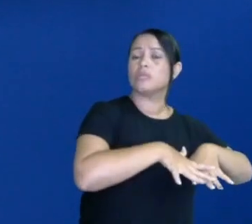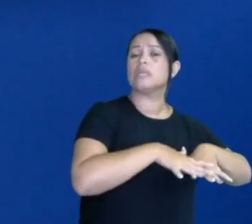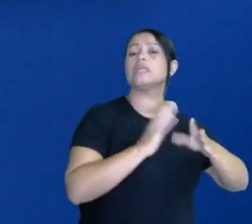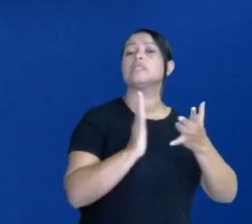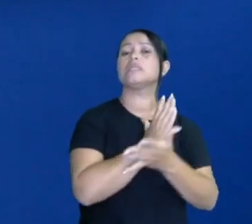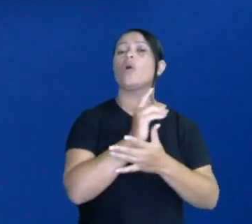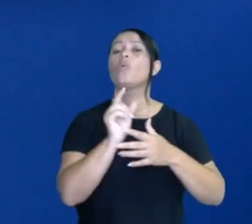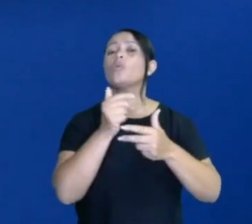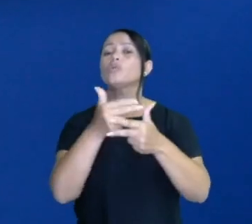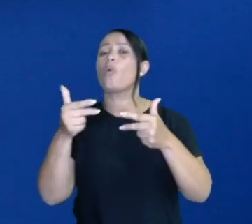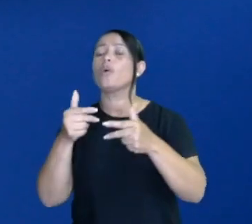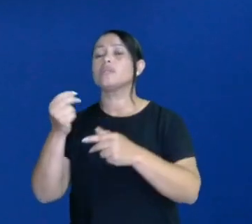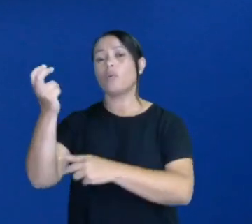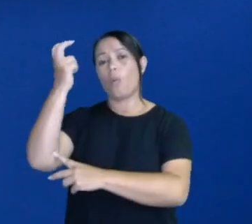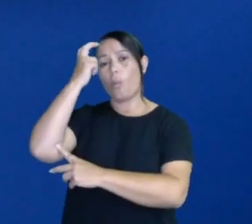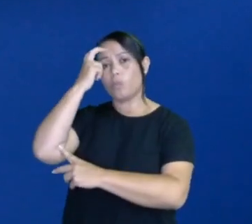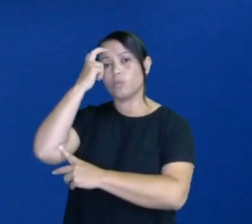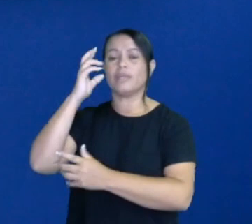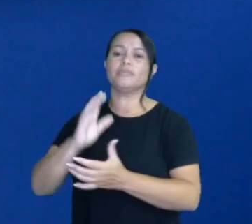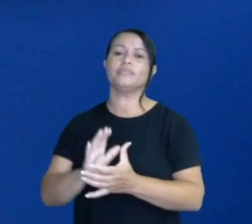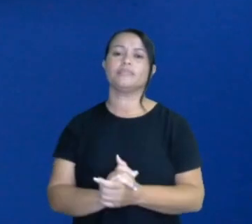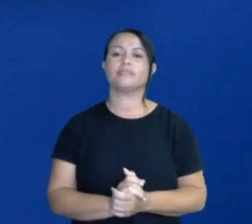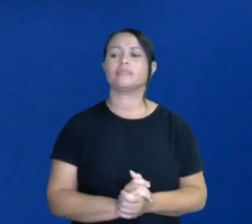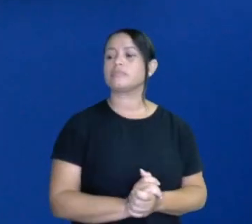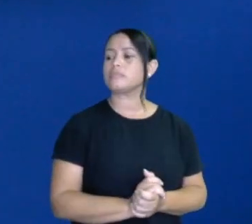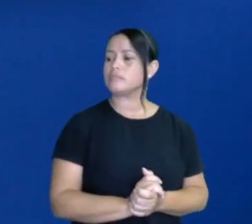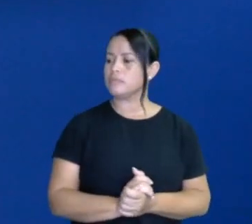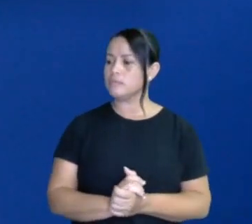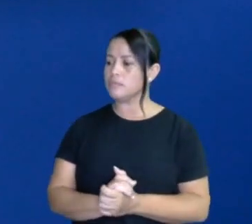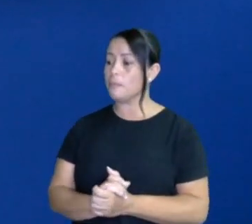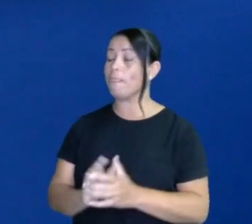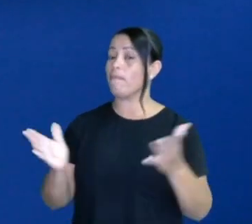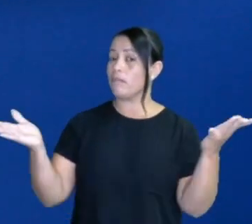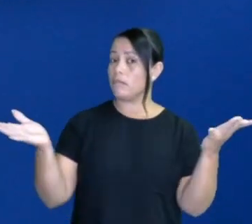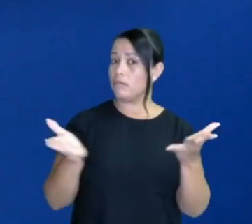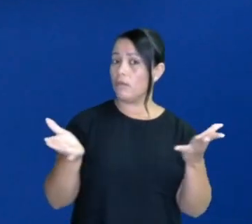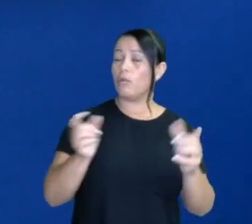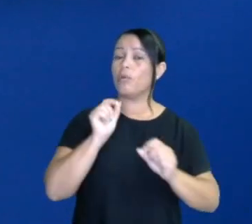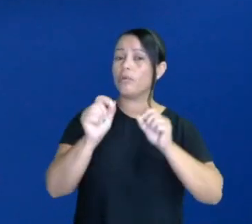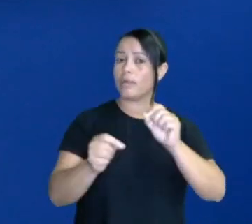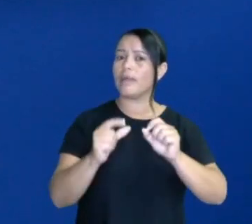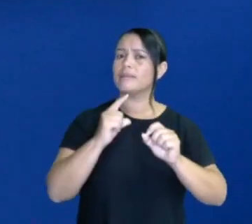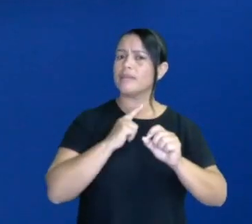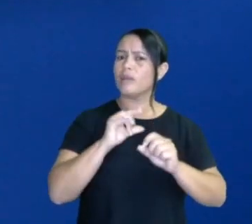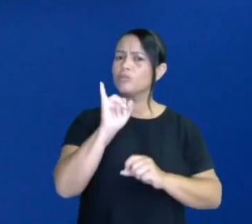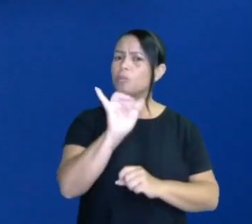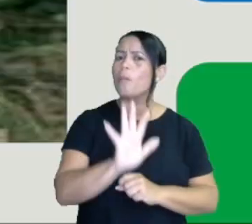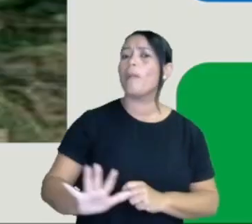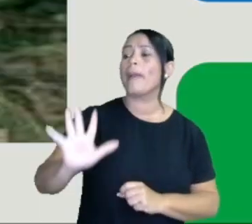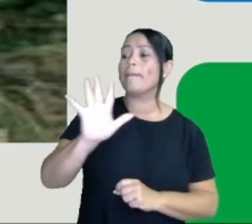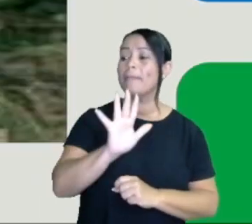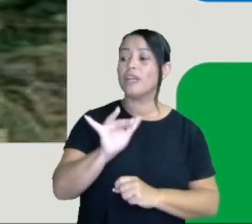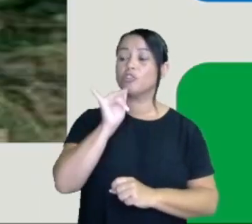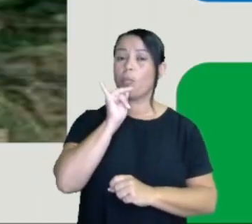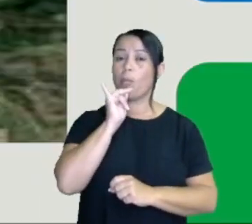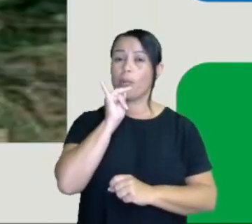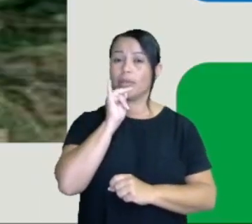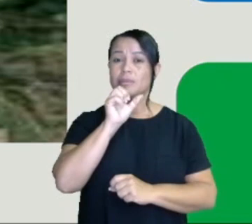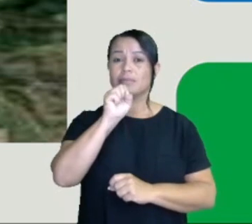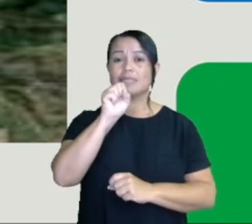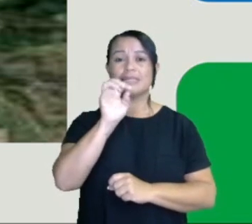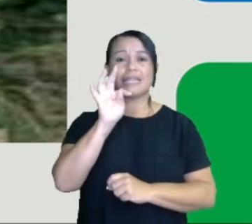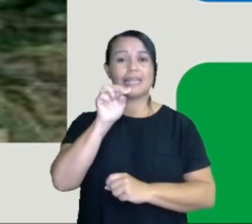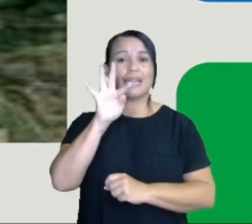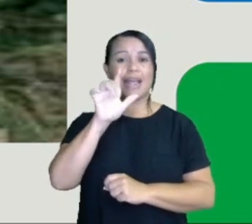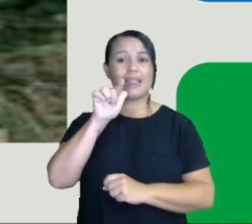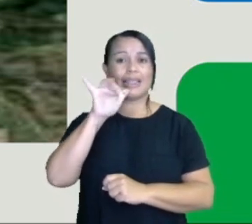os elementos culturais. E agora, nós temos uma imagem de satélite. Eu vou ampliar para vocês